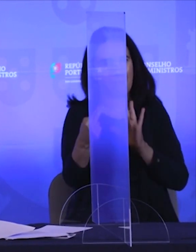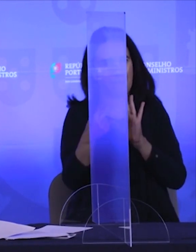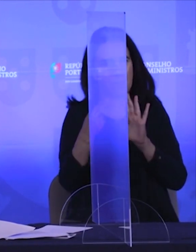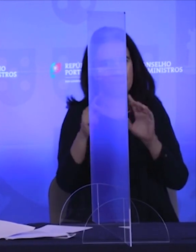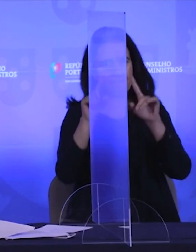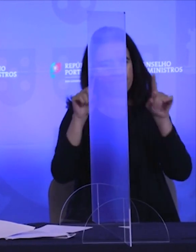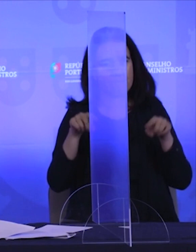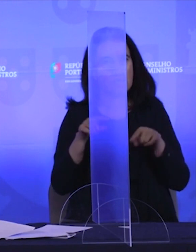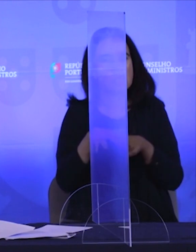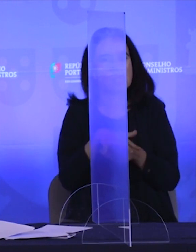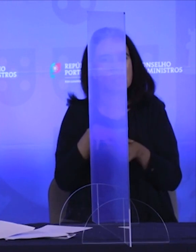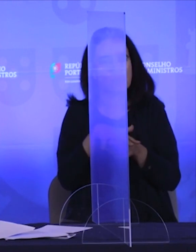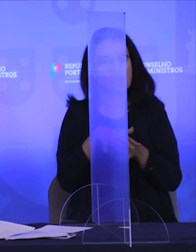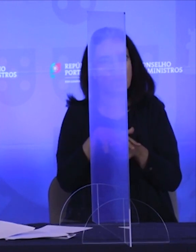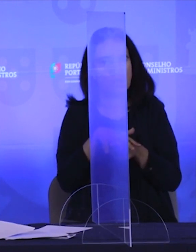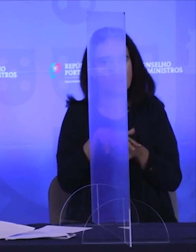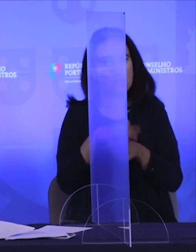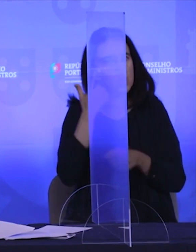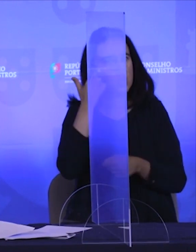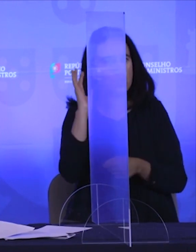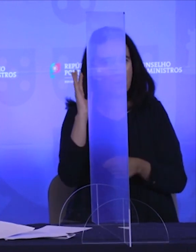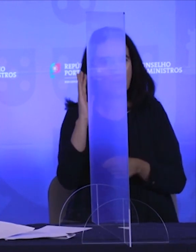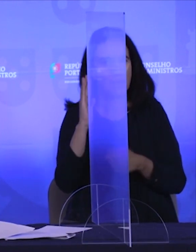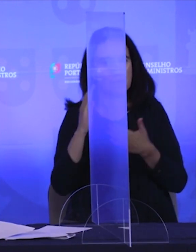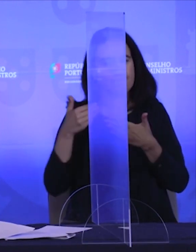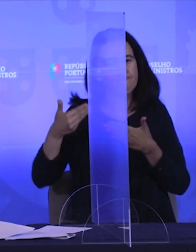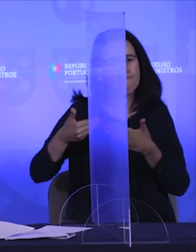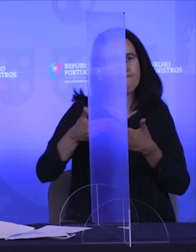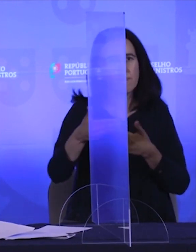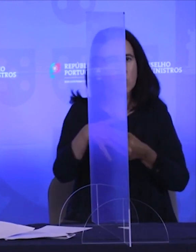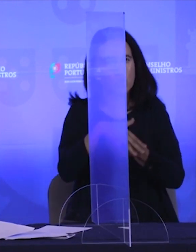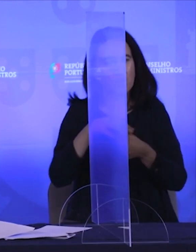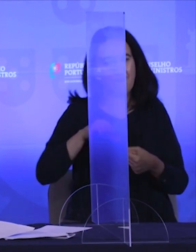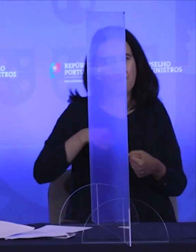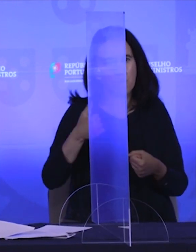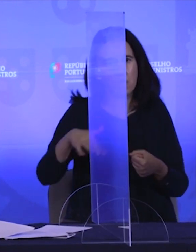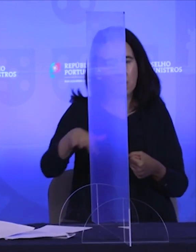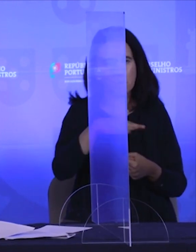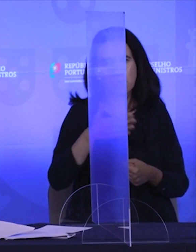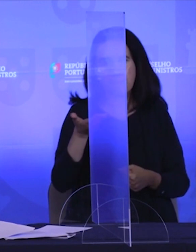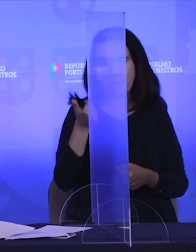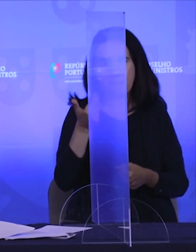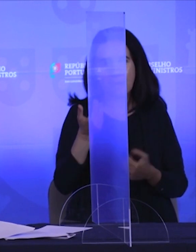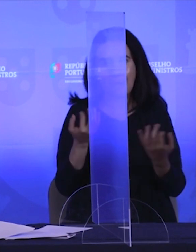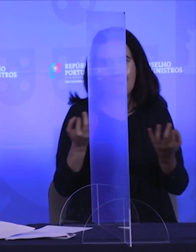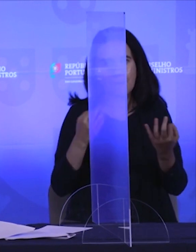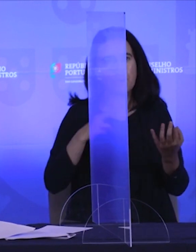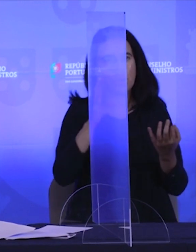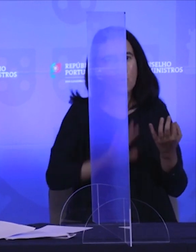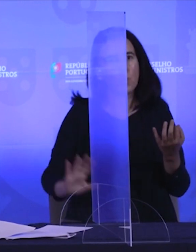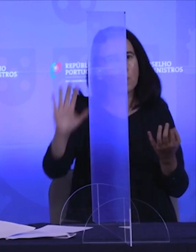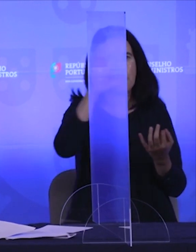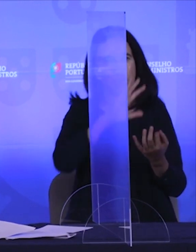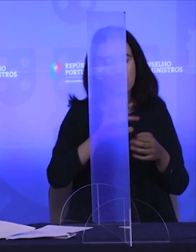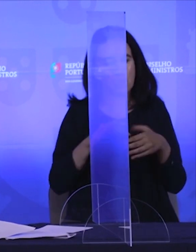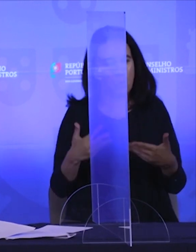imagem, numa situação já bastante longe da zona verde e, portanto, o país está